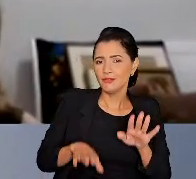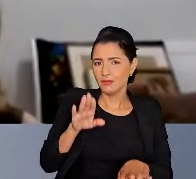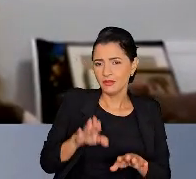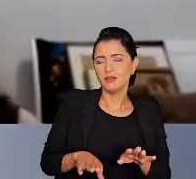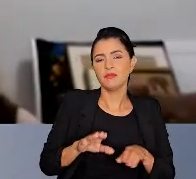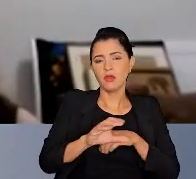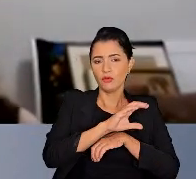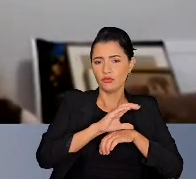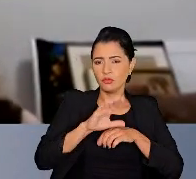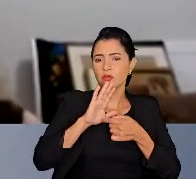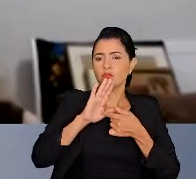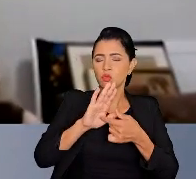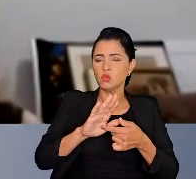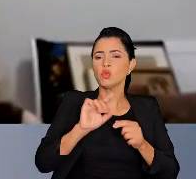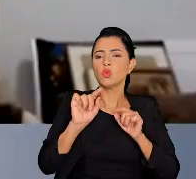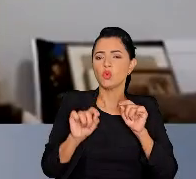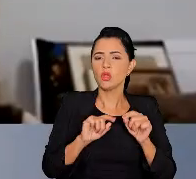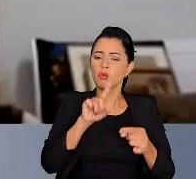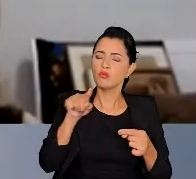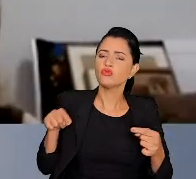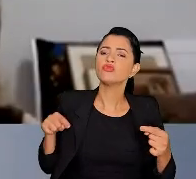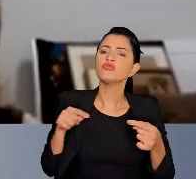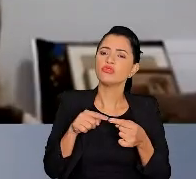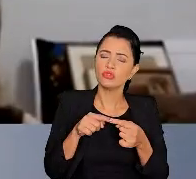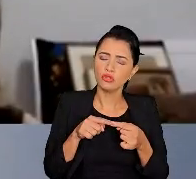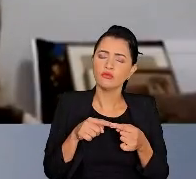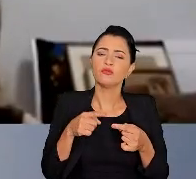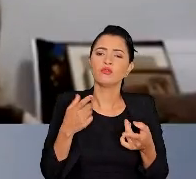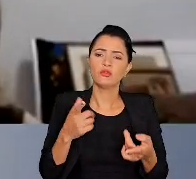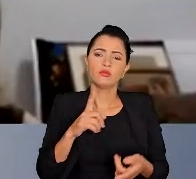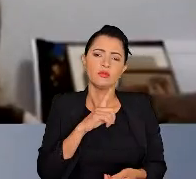sinalizou entre os seus objetivos, que estão